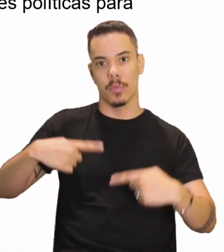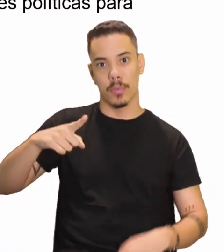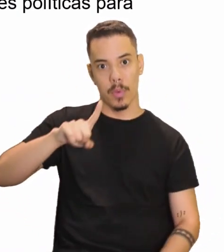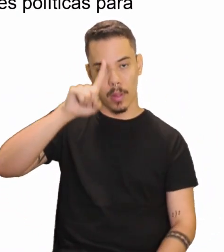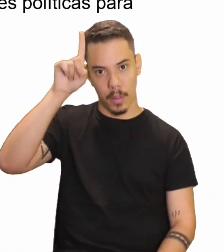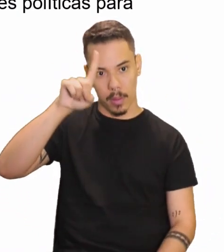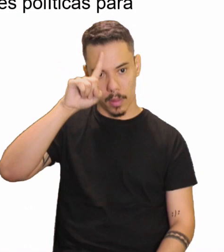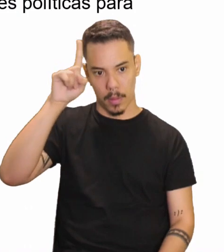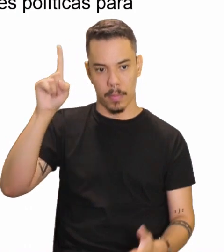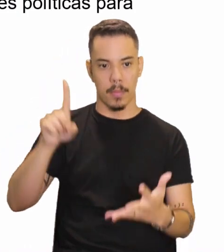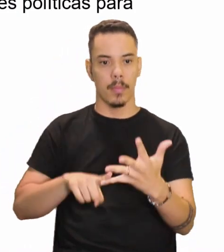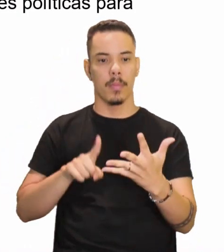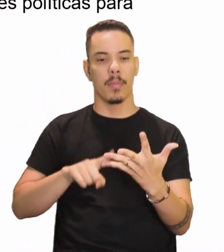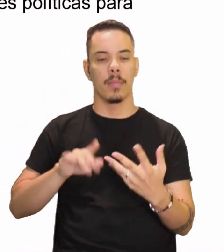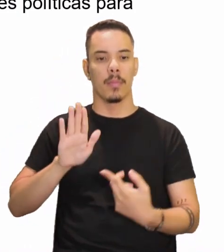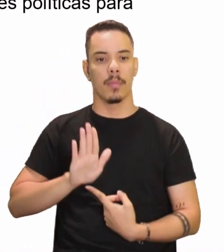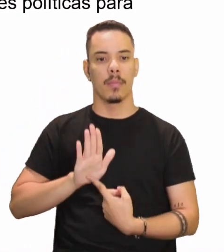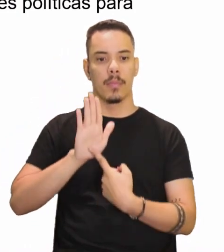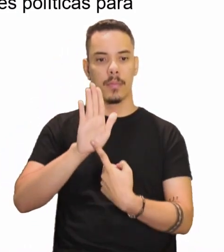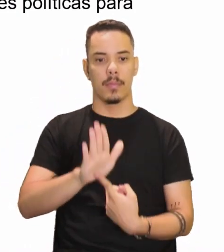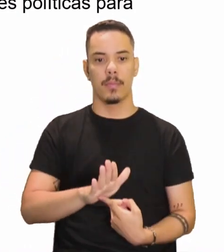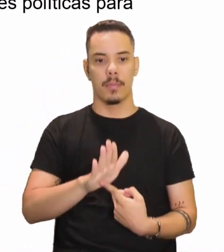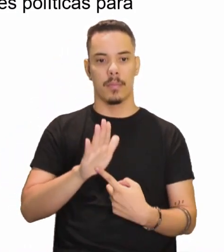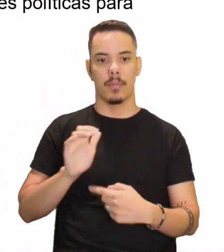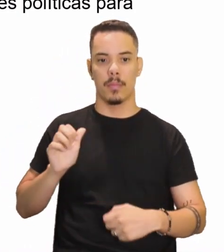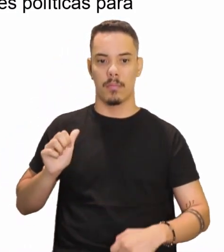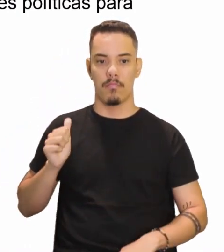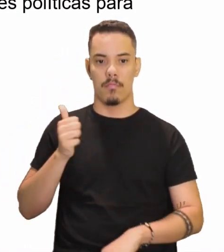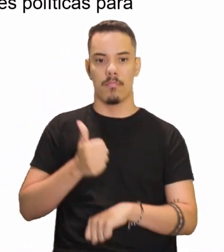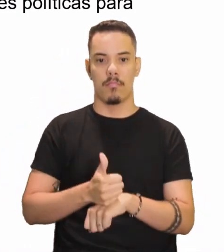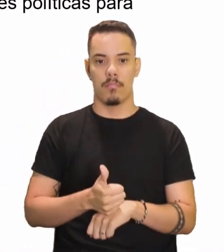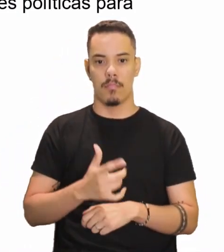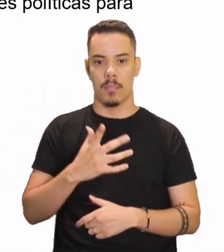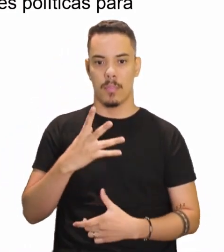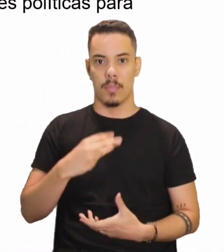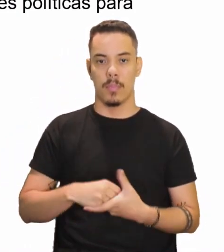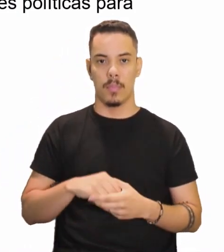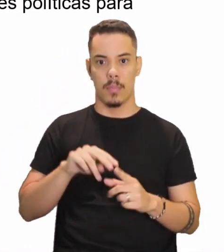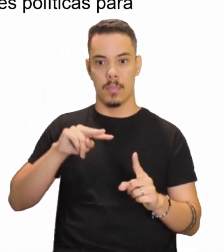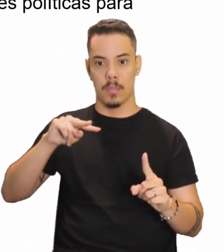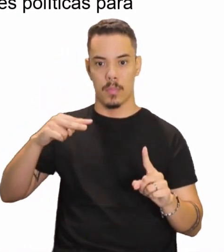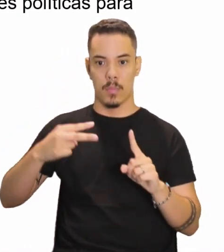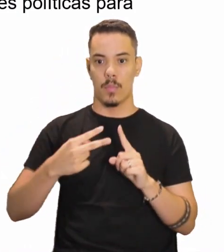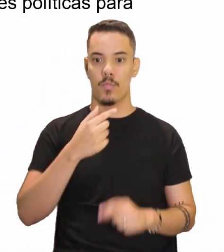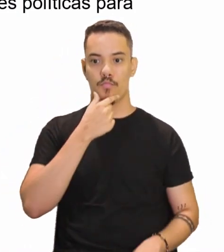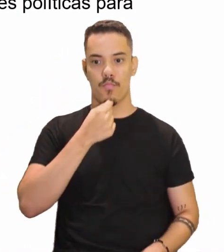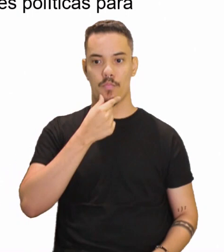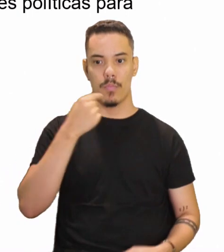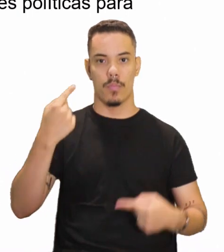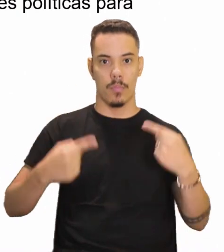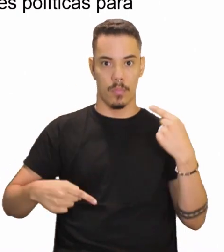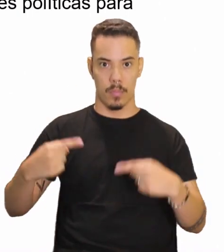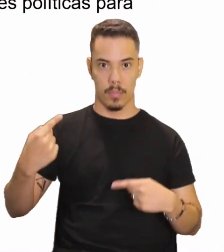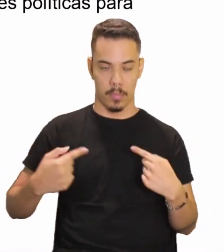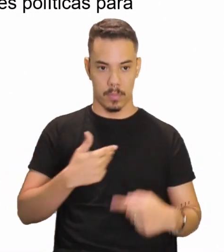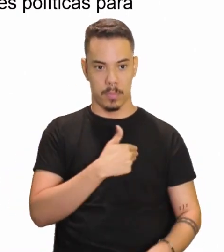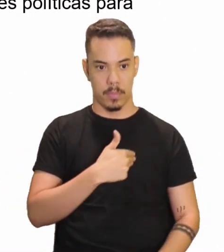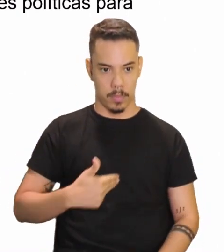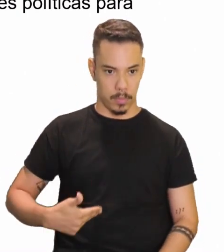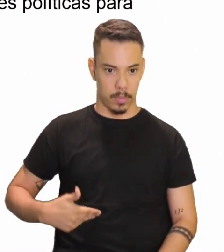ideias e mostra a preponderância do ponto de vista masculino nas discussões políticas